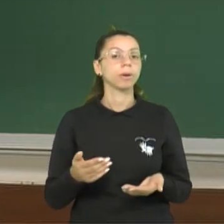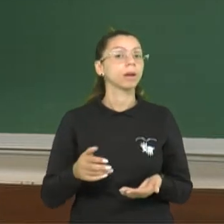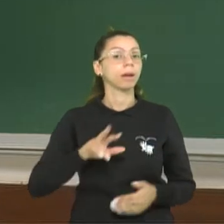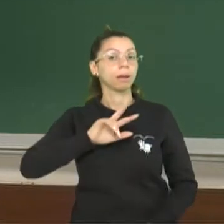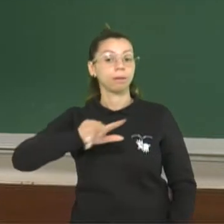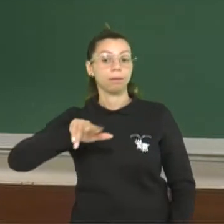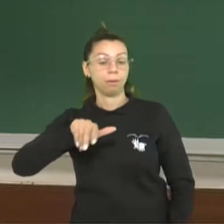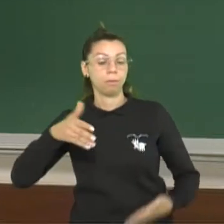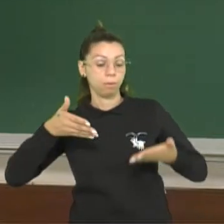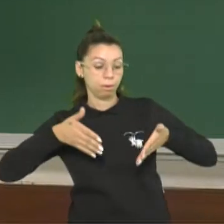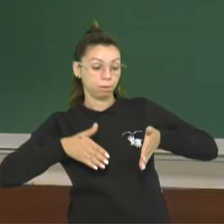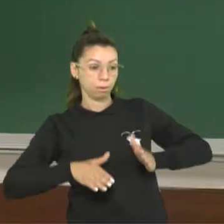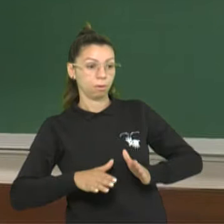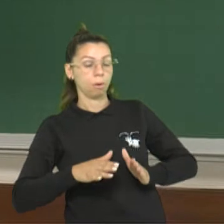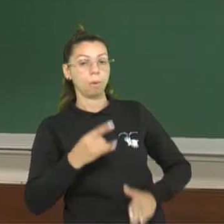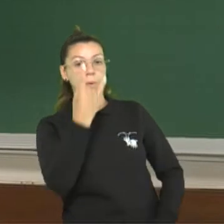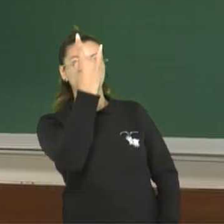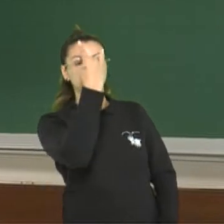nasceu cego.